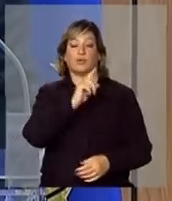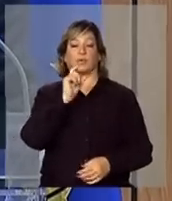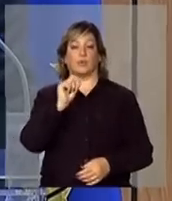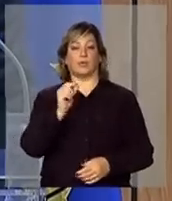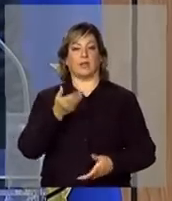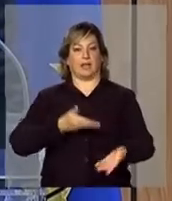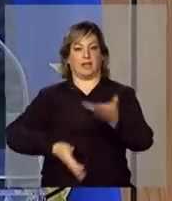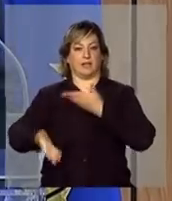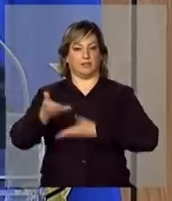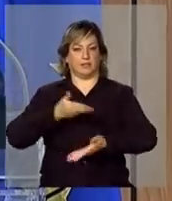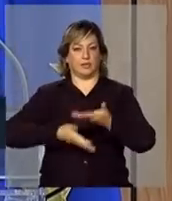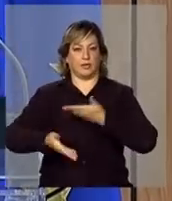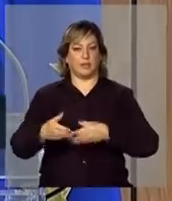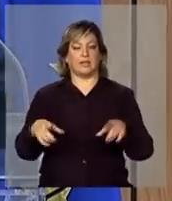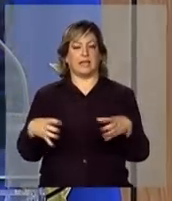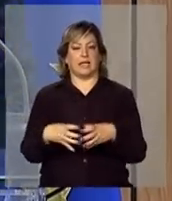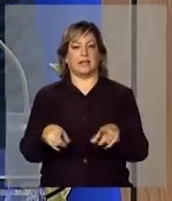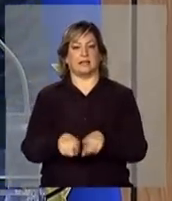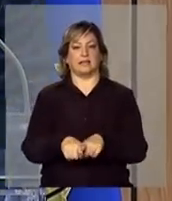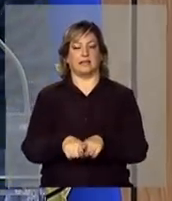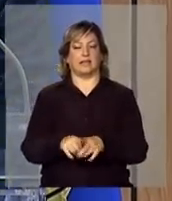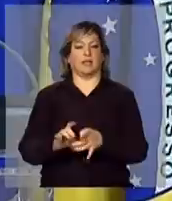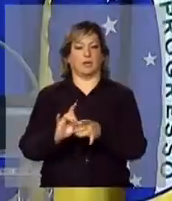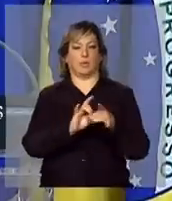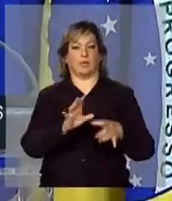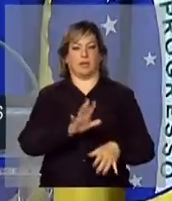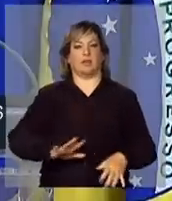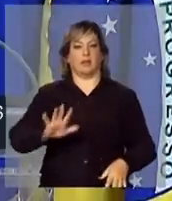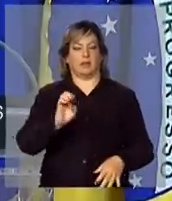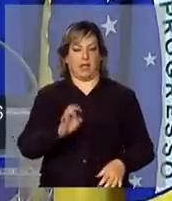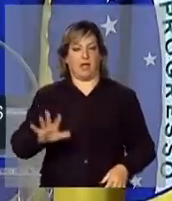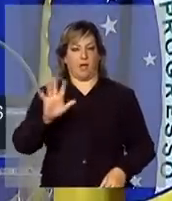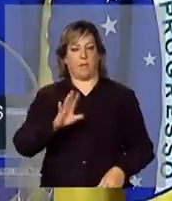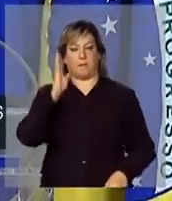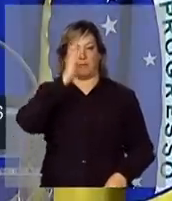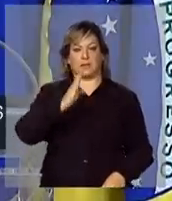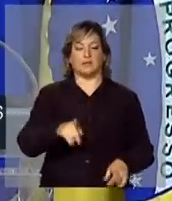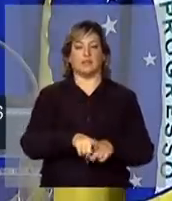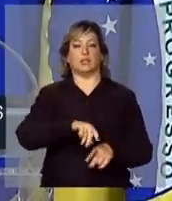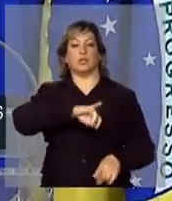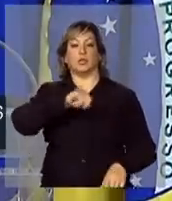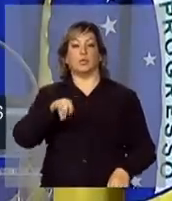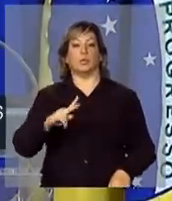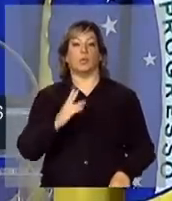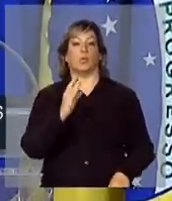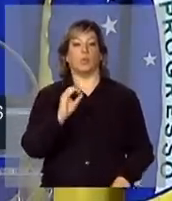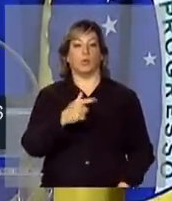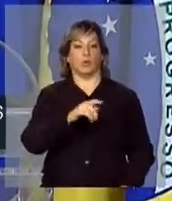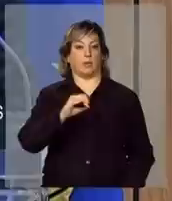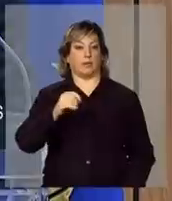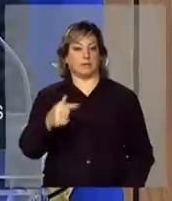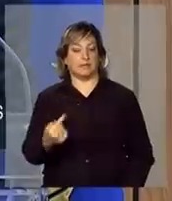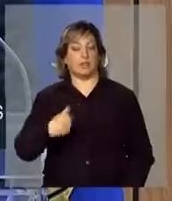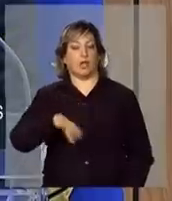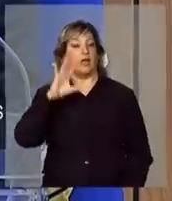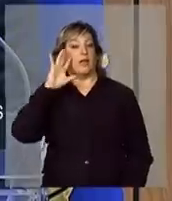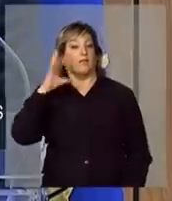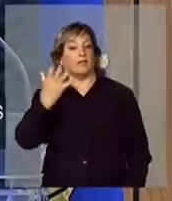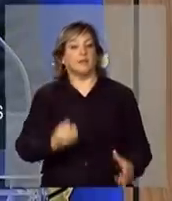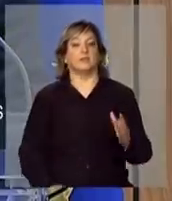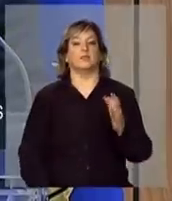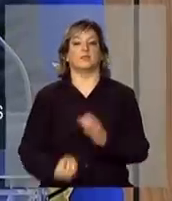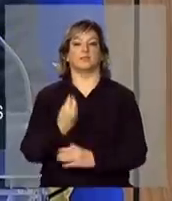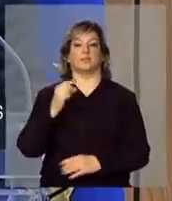nas relações entre a União Europeia e o Brasil, desde que em julho de 2007 decidimos lançar